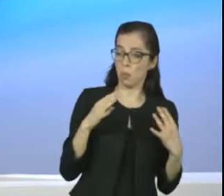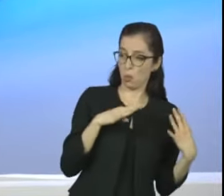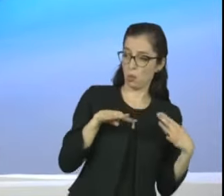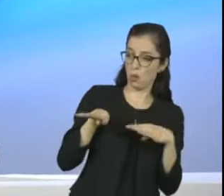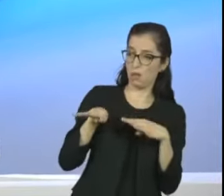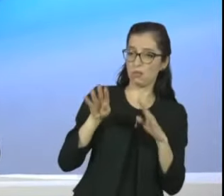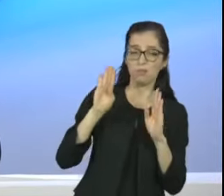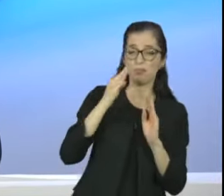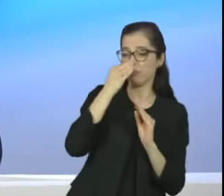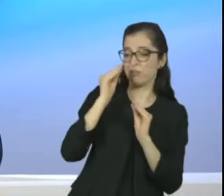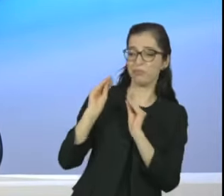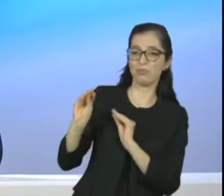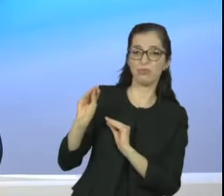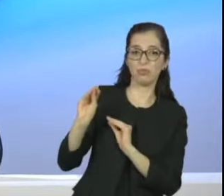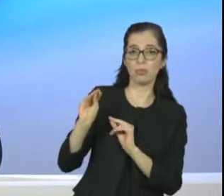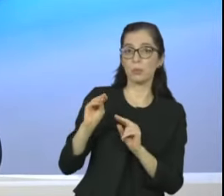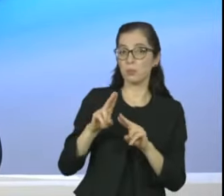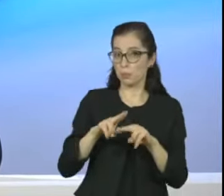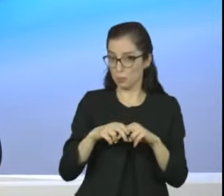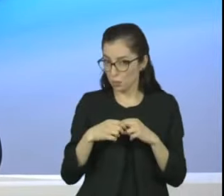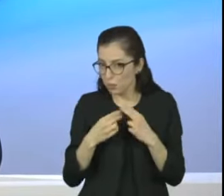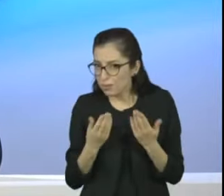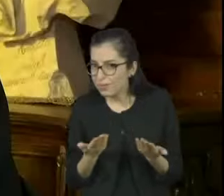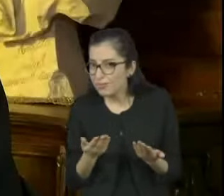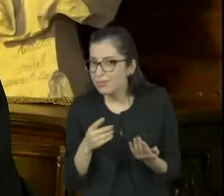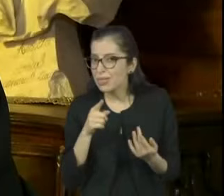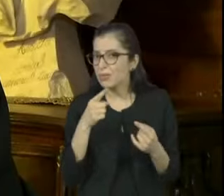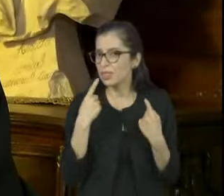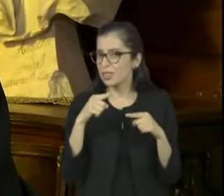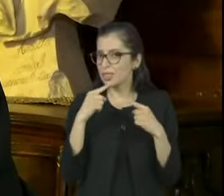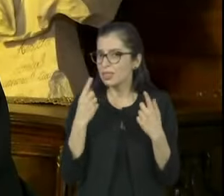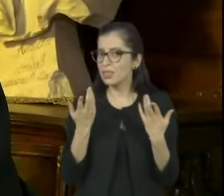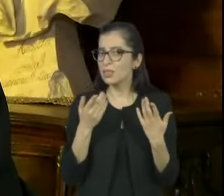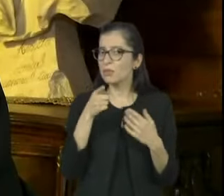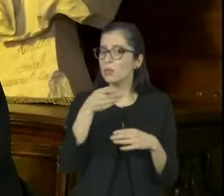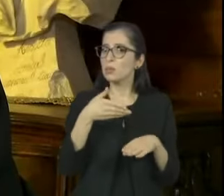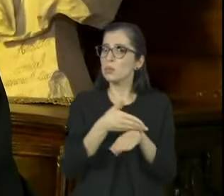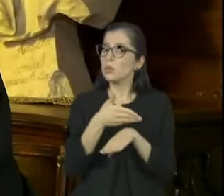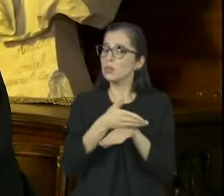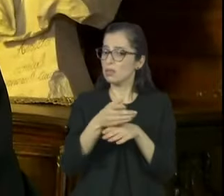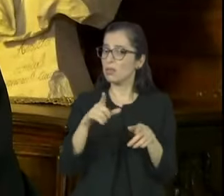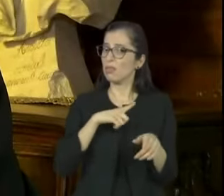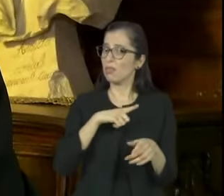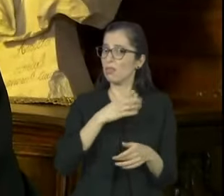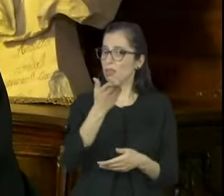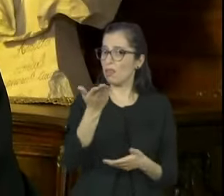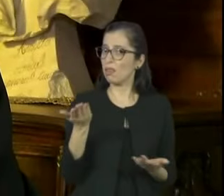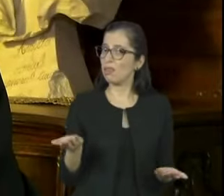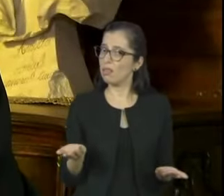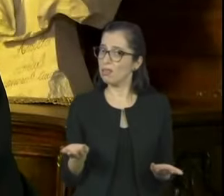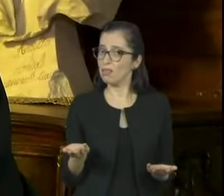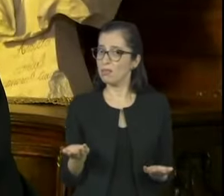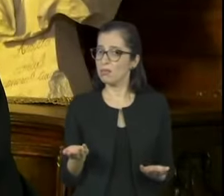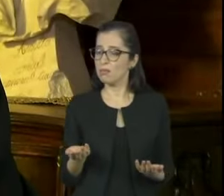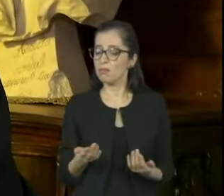política que o senhor tanto critica E aí e é isso é uma olhada e